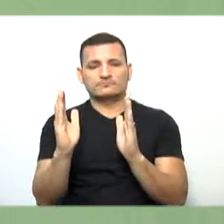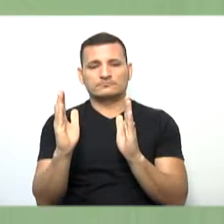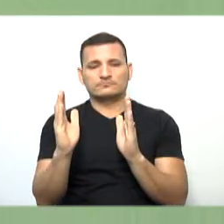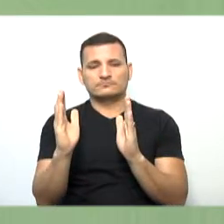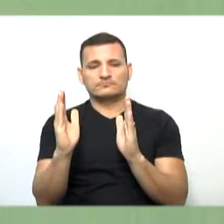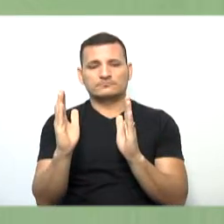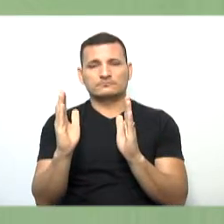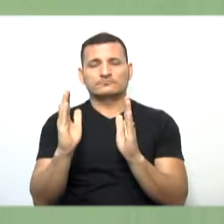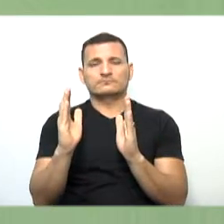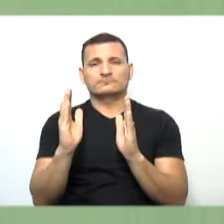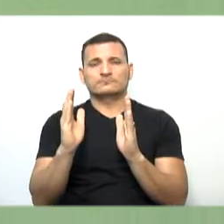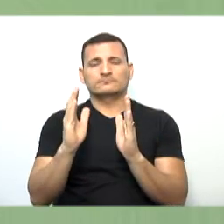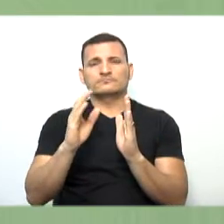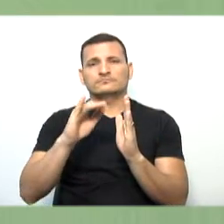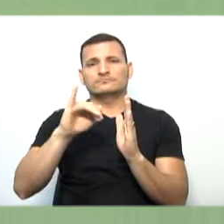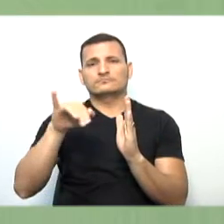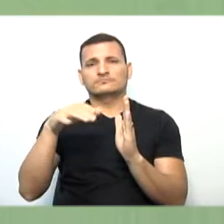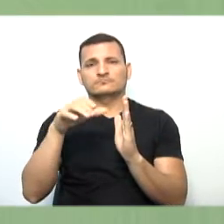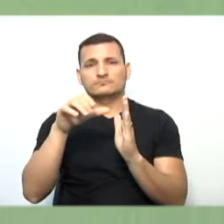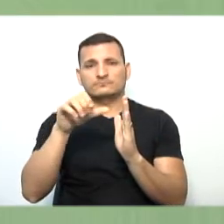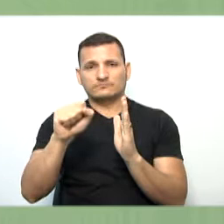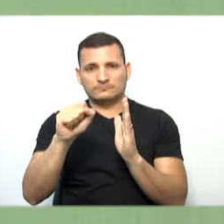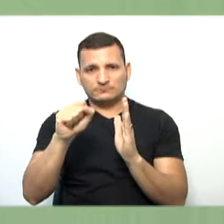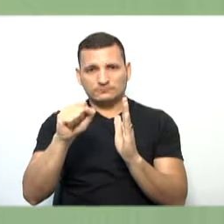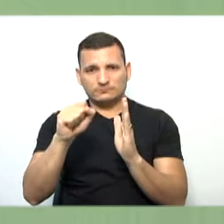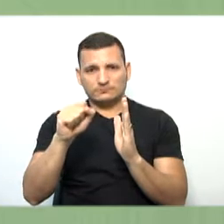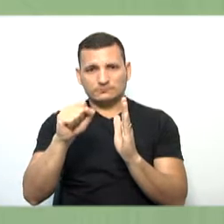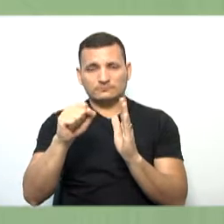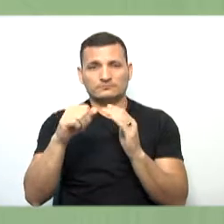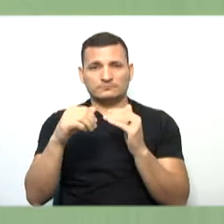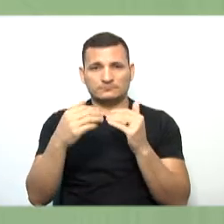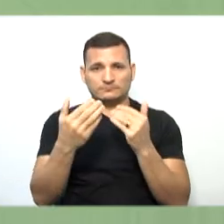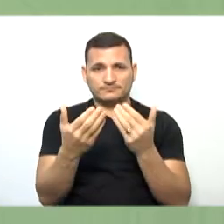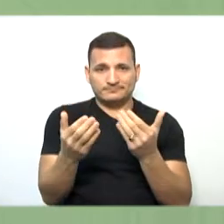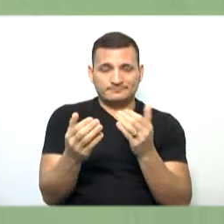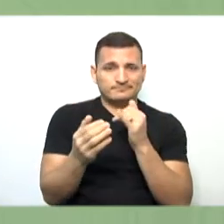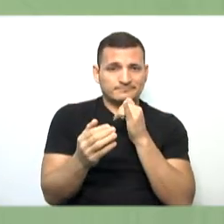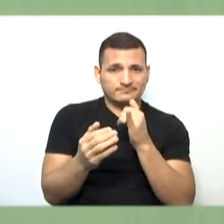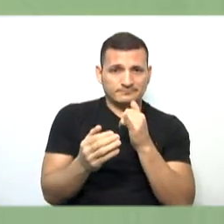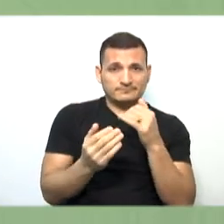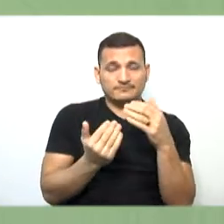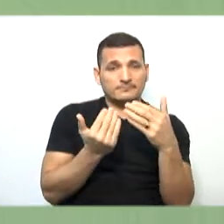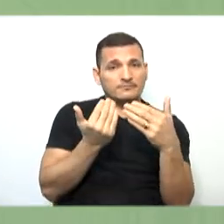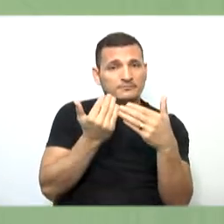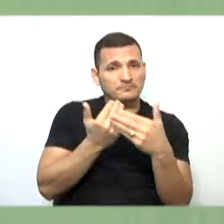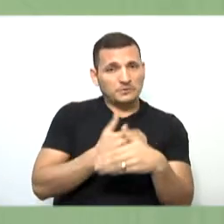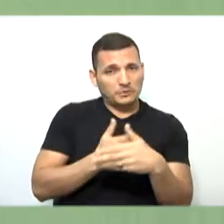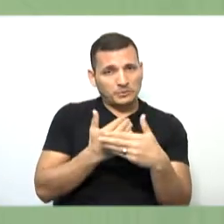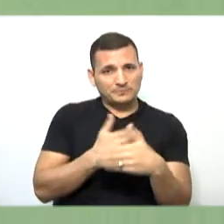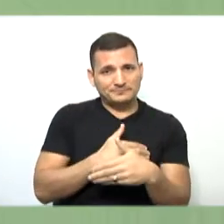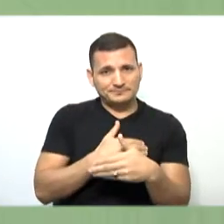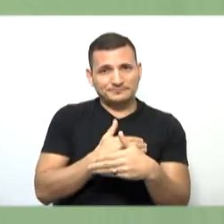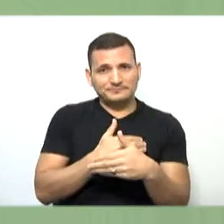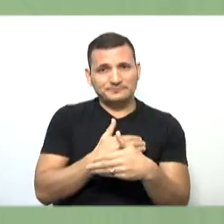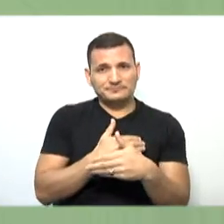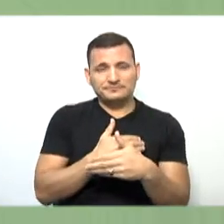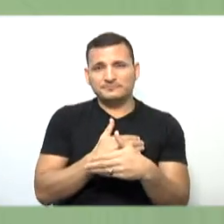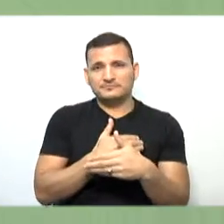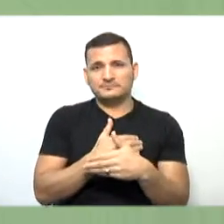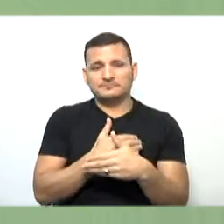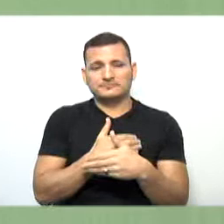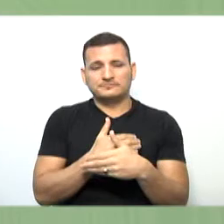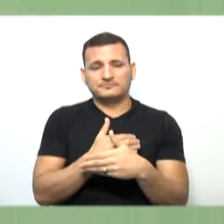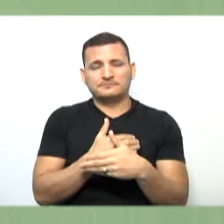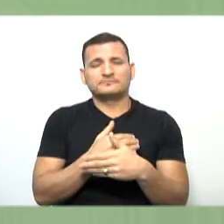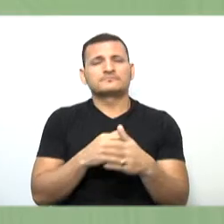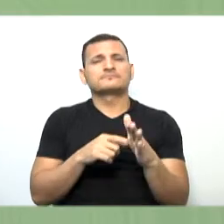com JavaScript. Então, se cair na prova, né, vai que cai na prova,